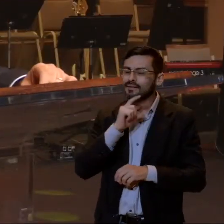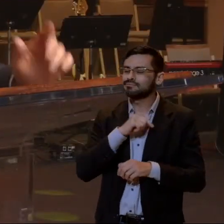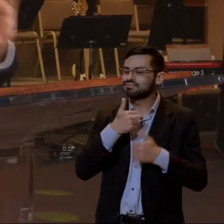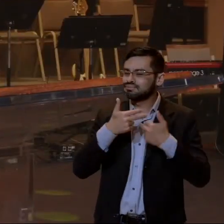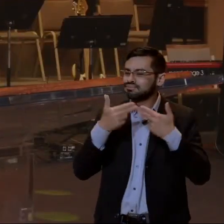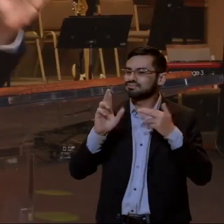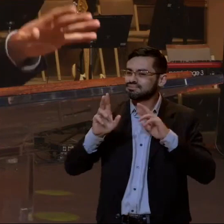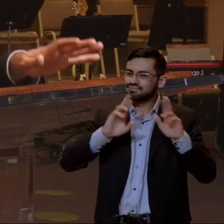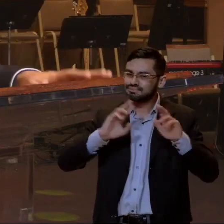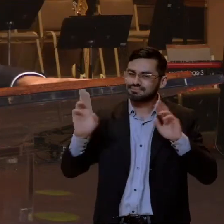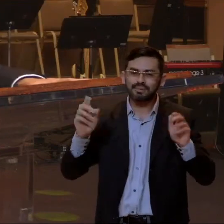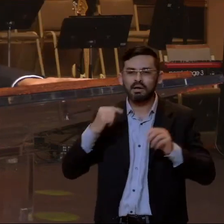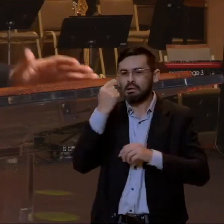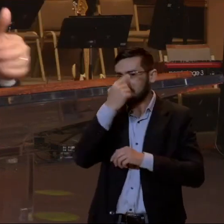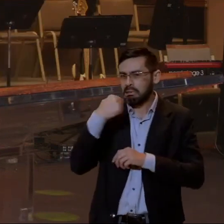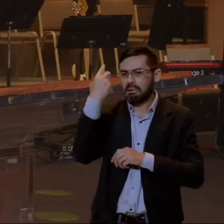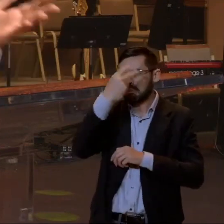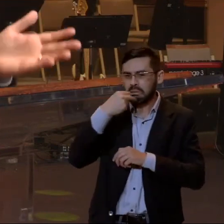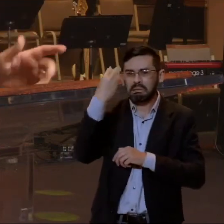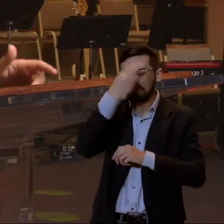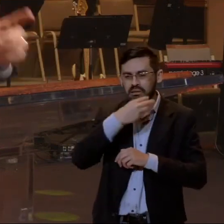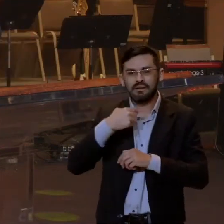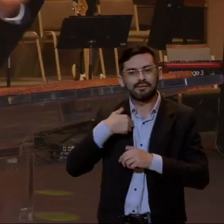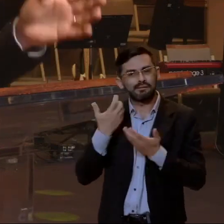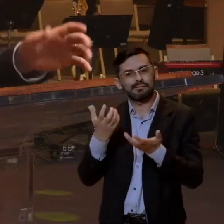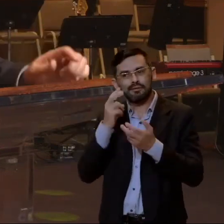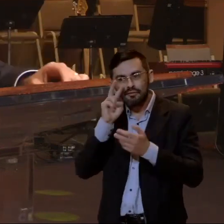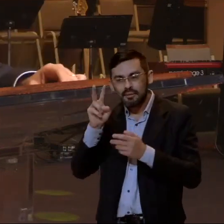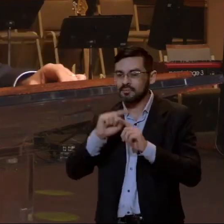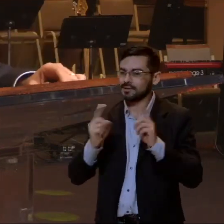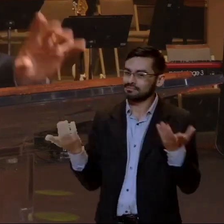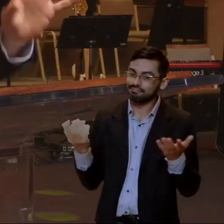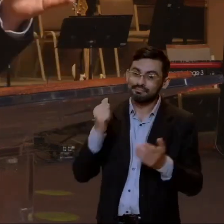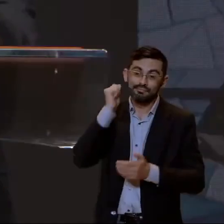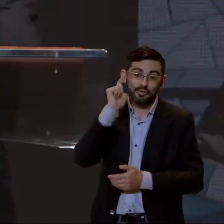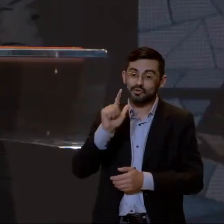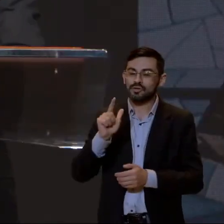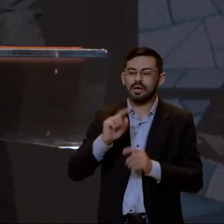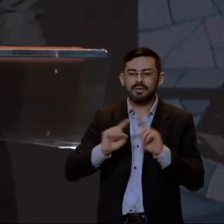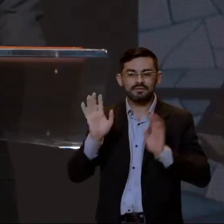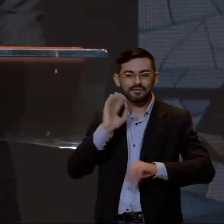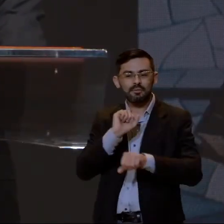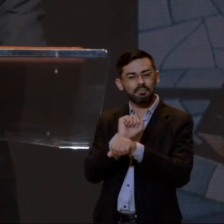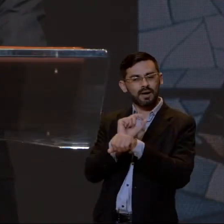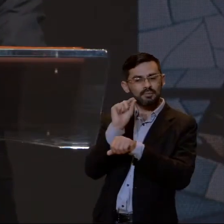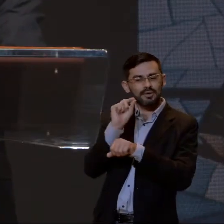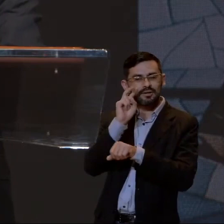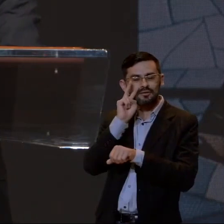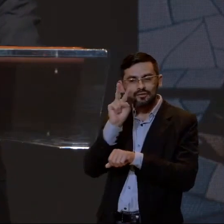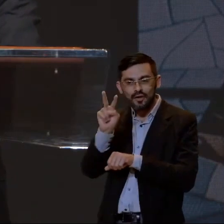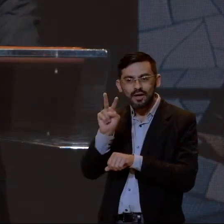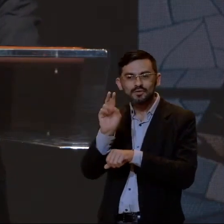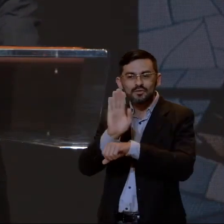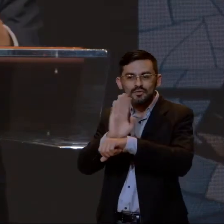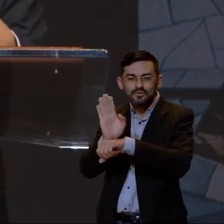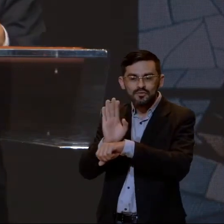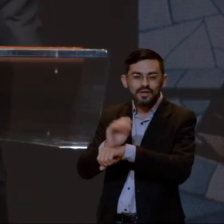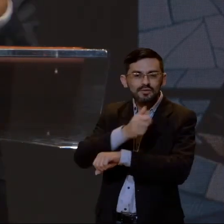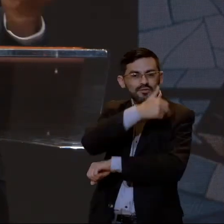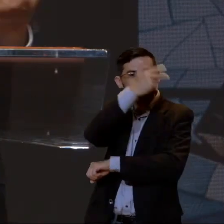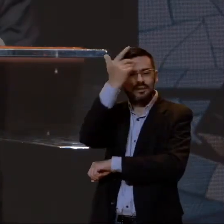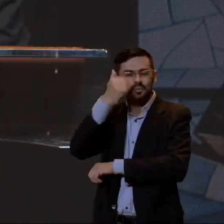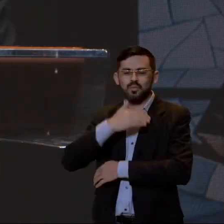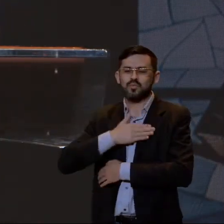passa filme 24 horas por dia. Eu bem que queria ver, mas não dá, né? De vez em quando eu assisto um filme de Natal lá em casa. E